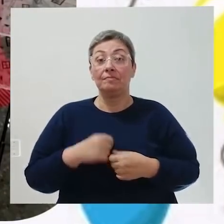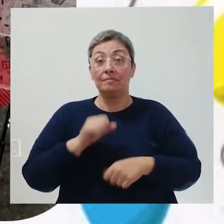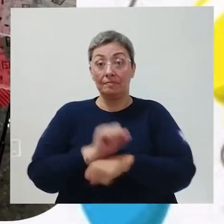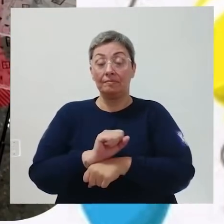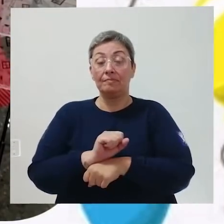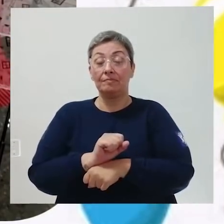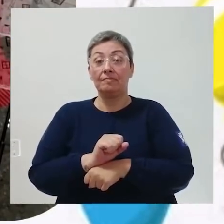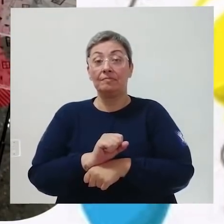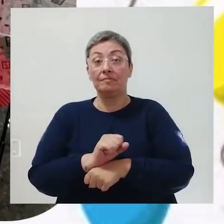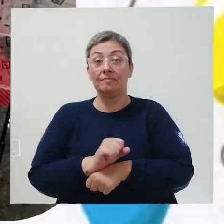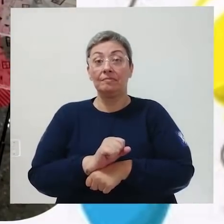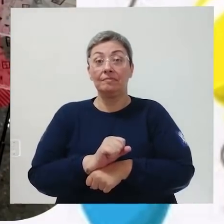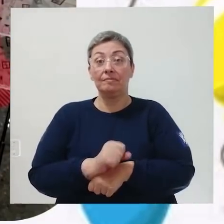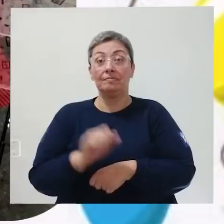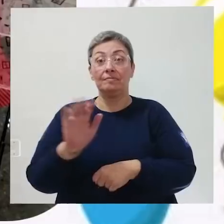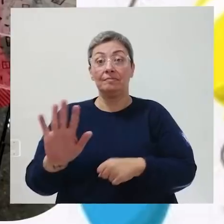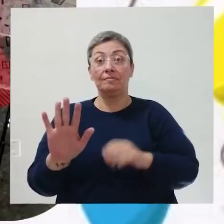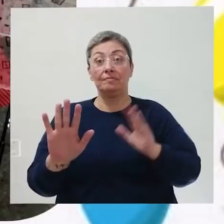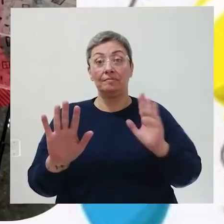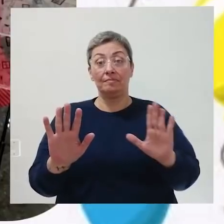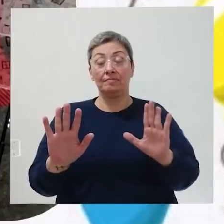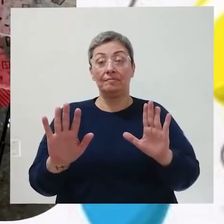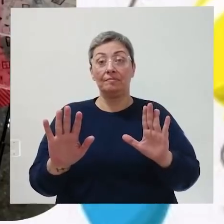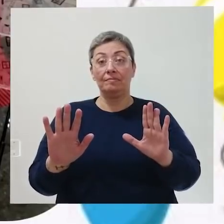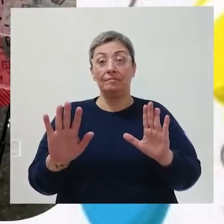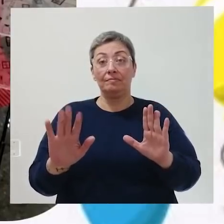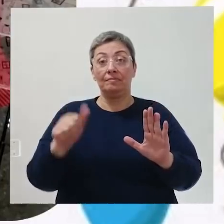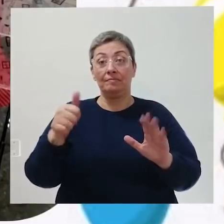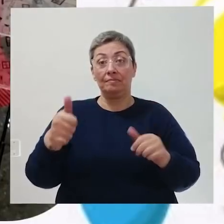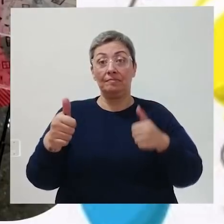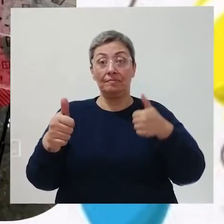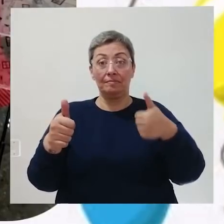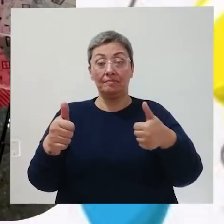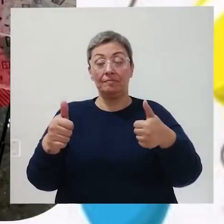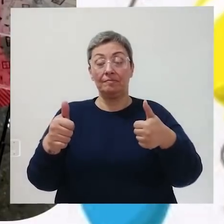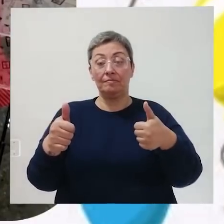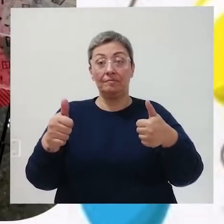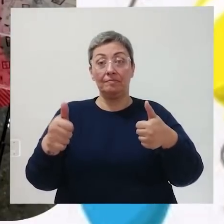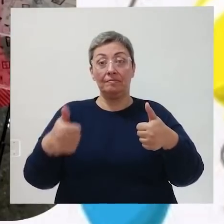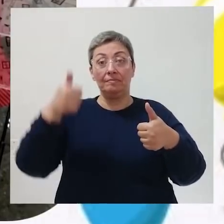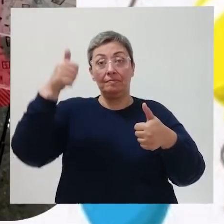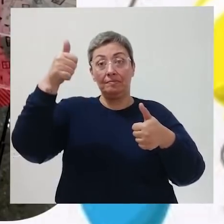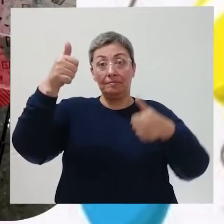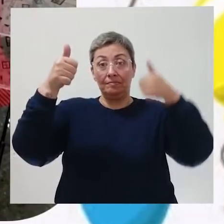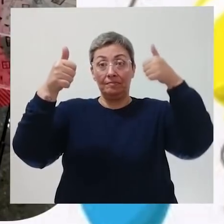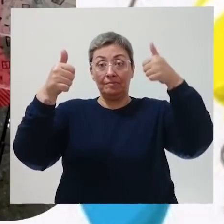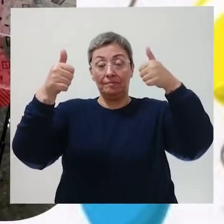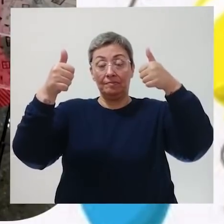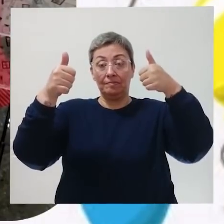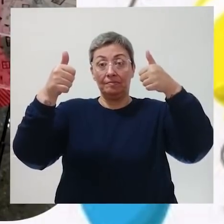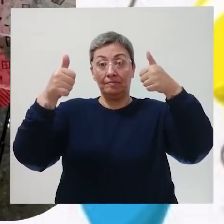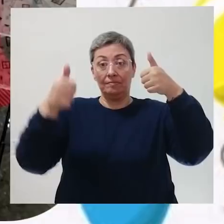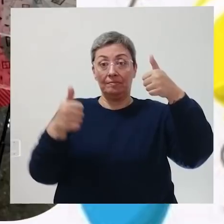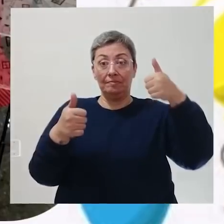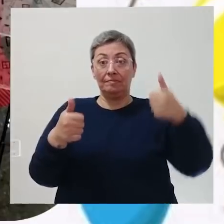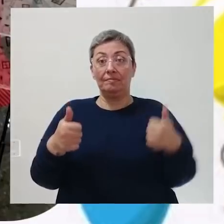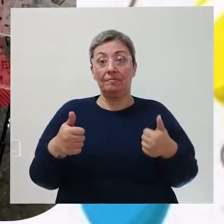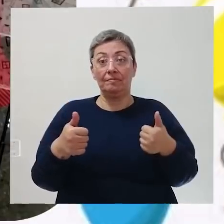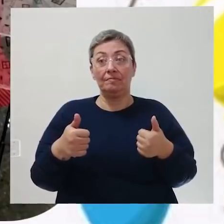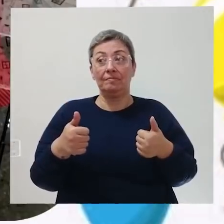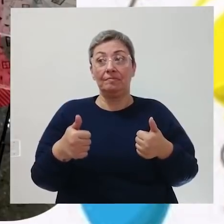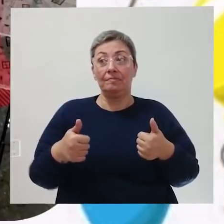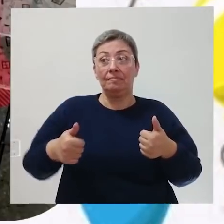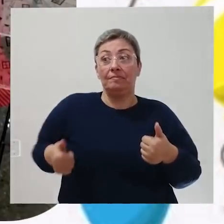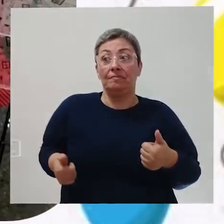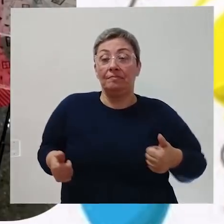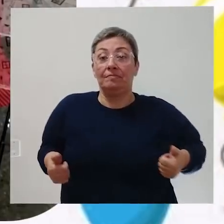movimentos. Parou! Mãozinha pra frente. Dedinho pra cima. E mais pra cima.